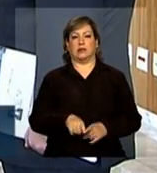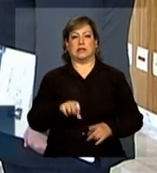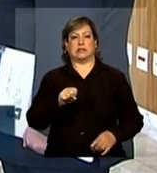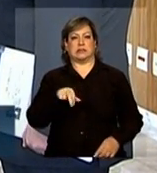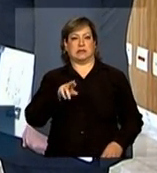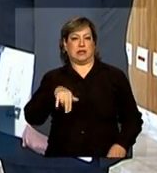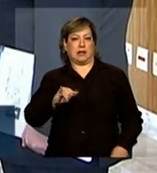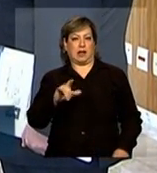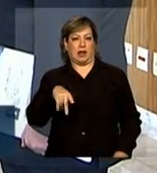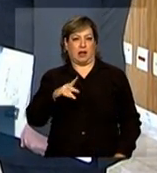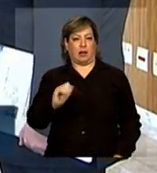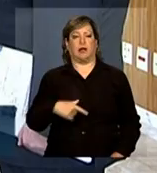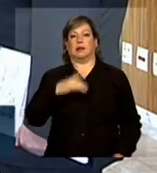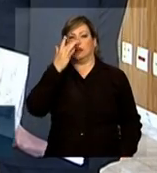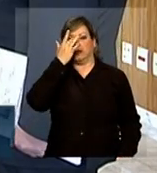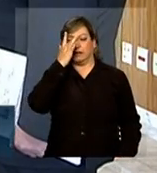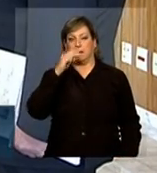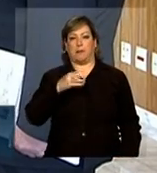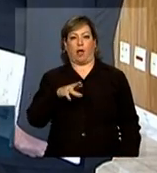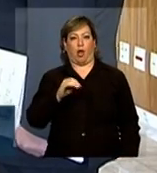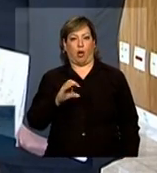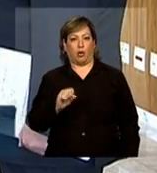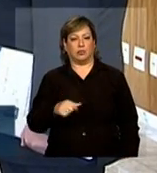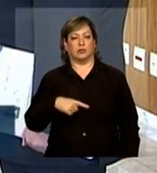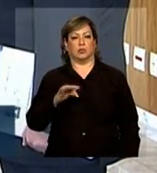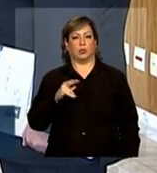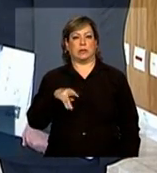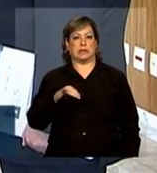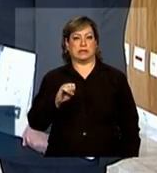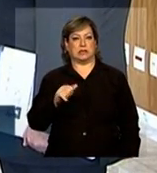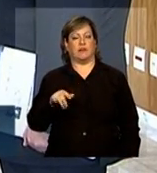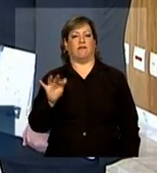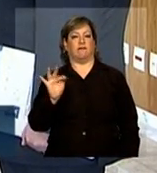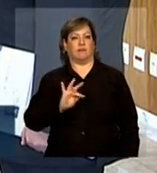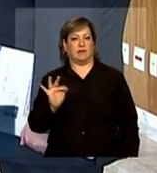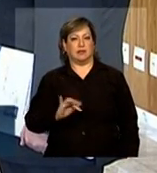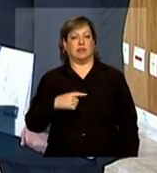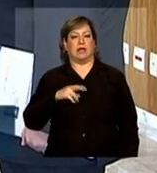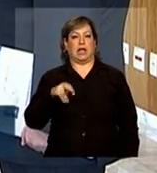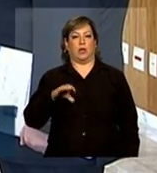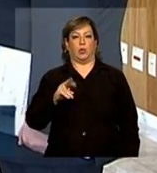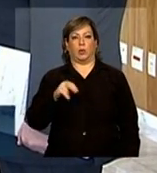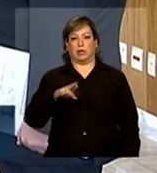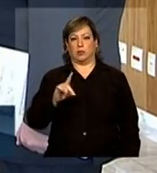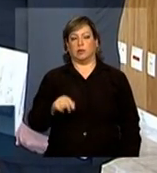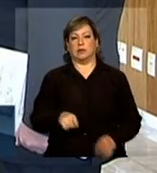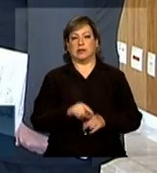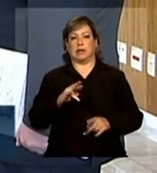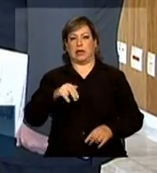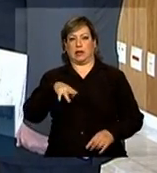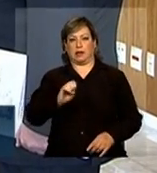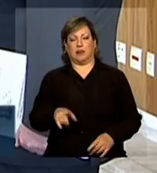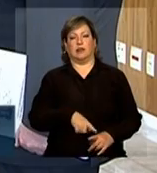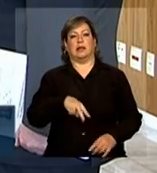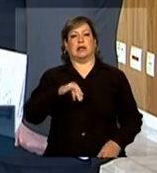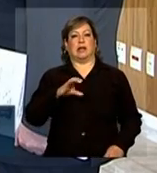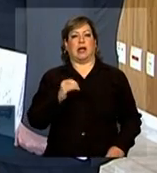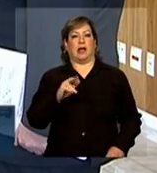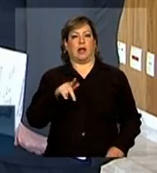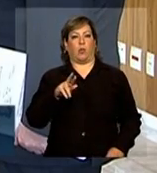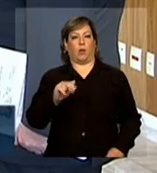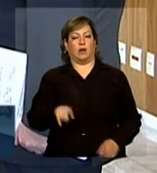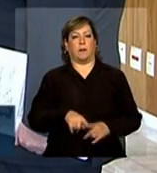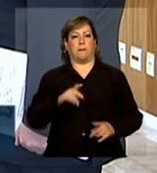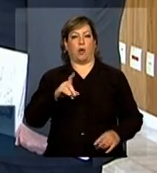Lanka, da Índia, do Marrocos, da Tunísia, da França, do Reino Unido, do Iraque, da Nicarágua, da